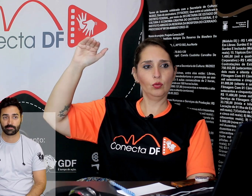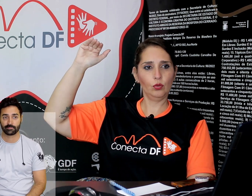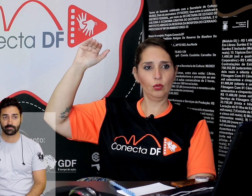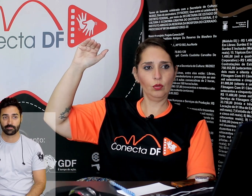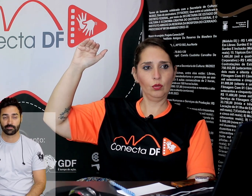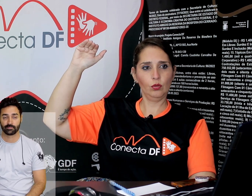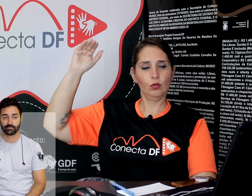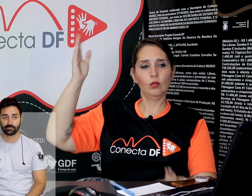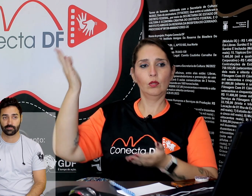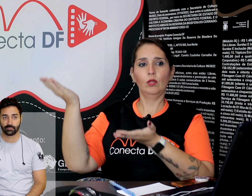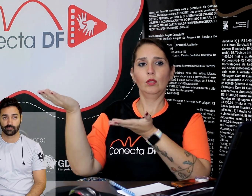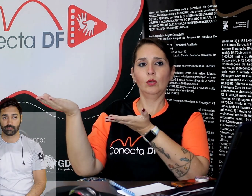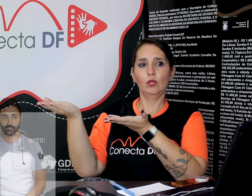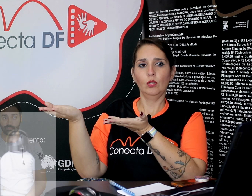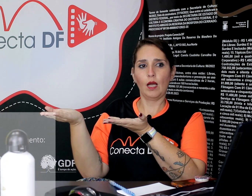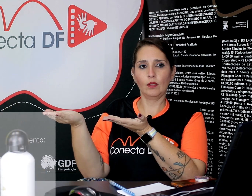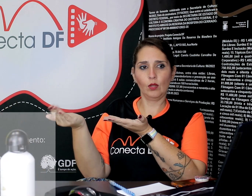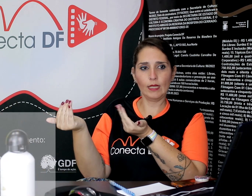adulto,